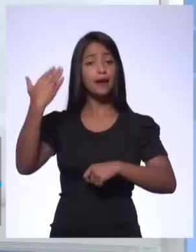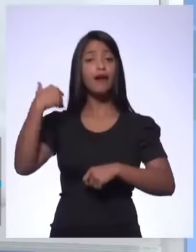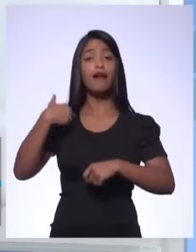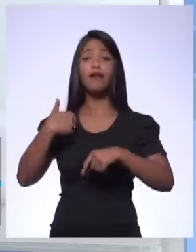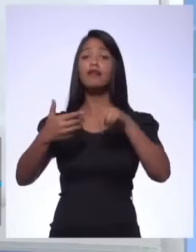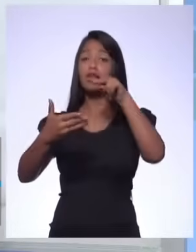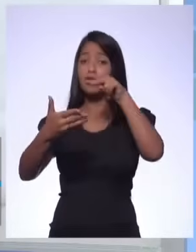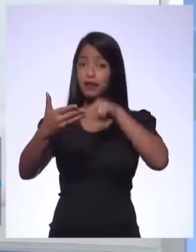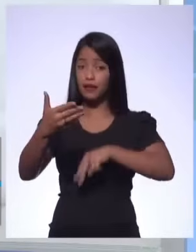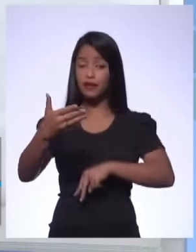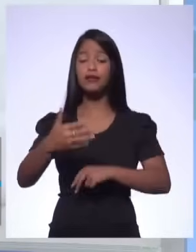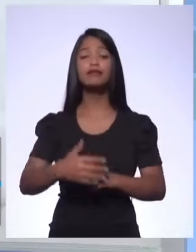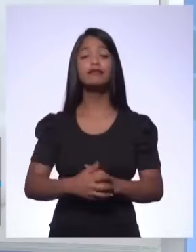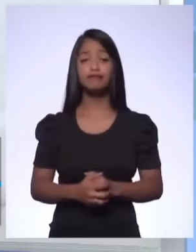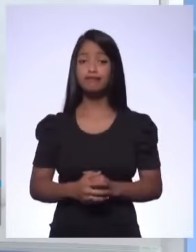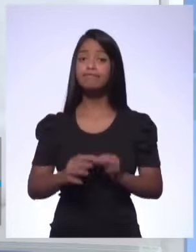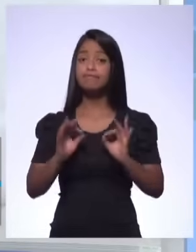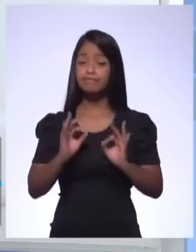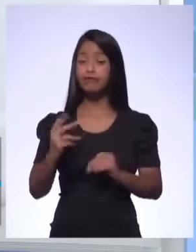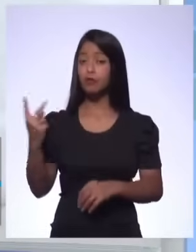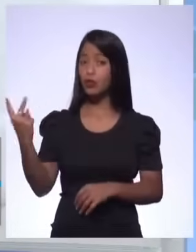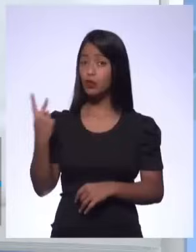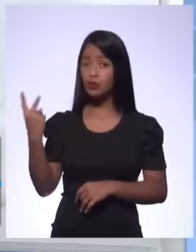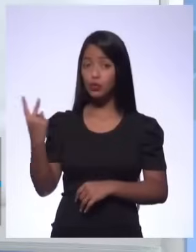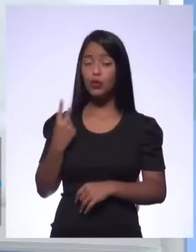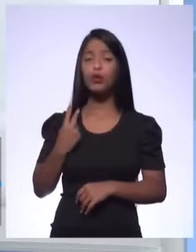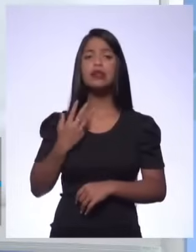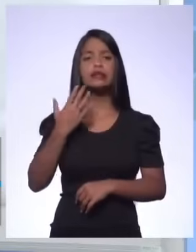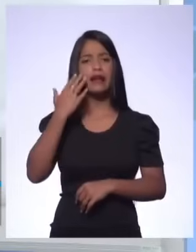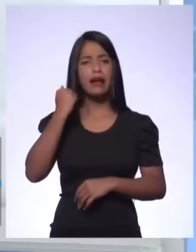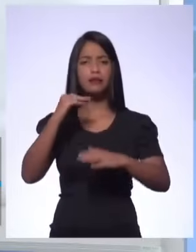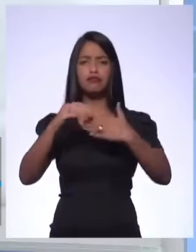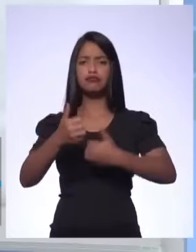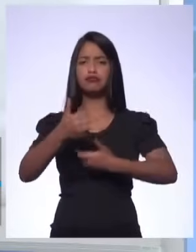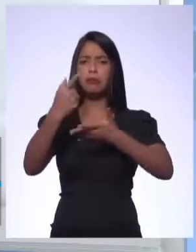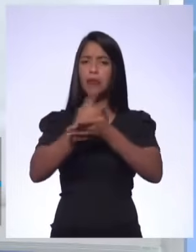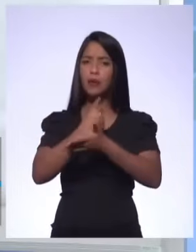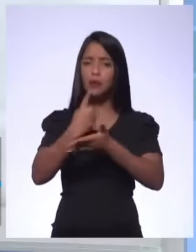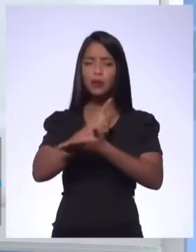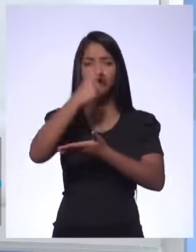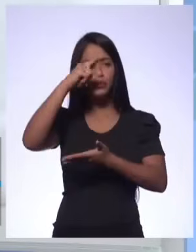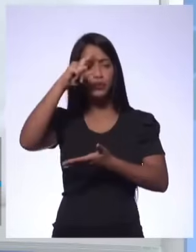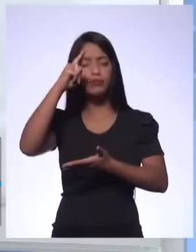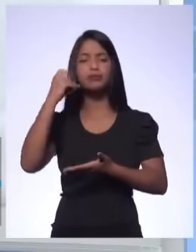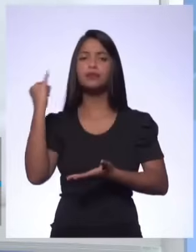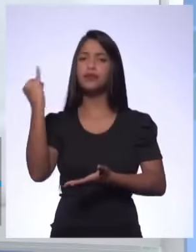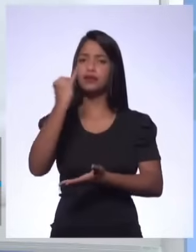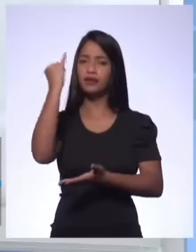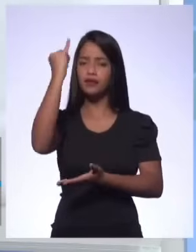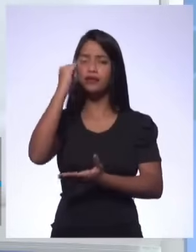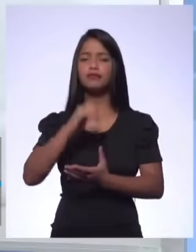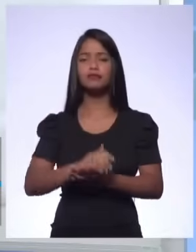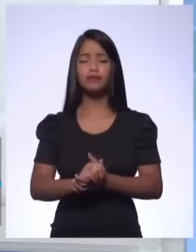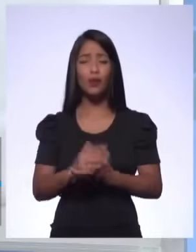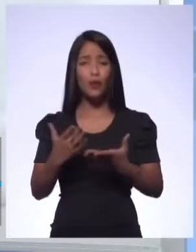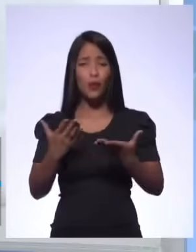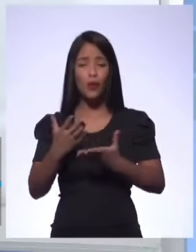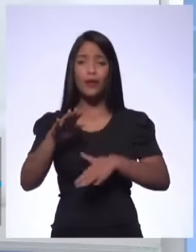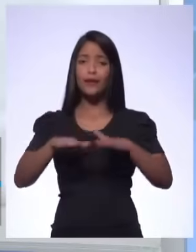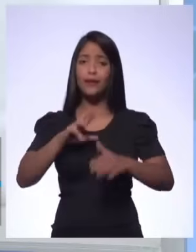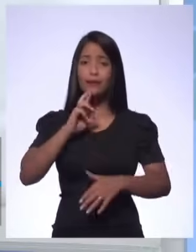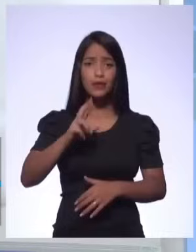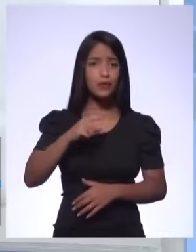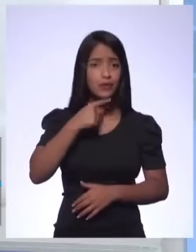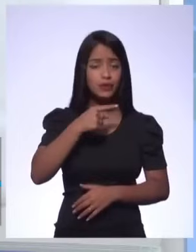vocês que eu e o professor Magno, a gente dá importância a isso. Então, se não der para a gente responder hoje, pode ter certeza que a gente está de olho e em algum momento a